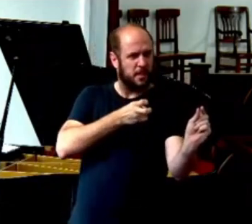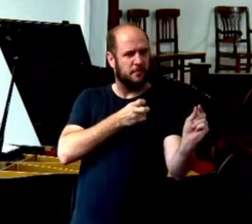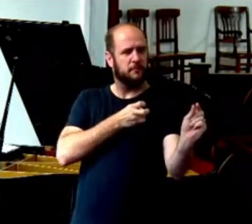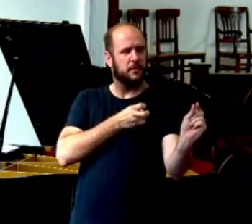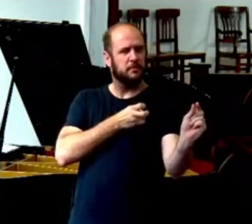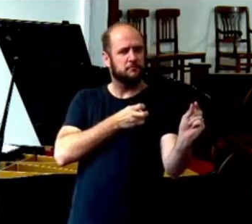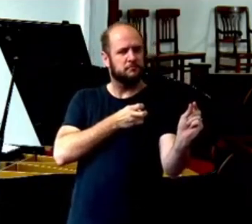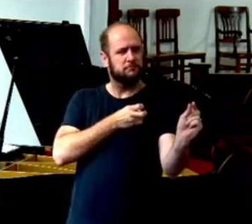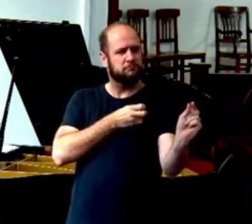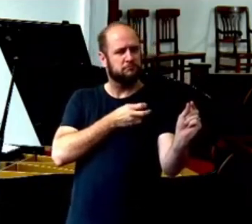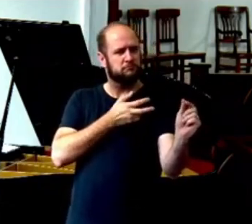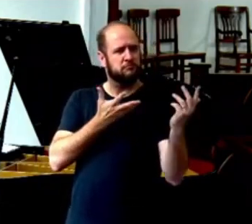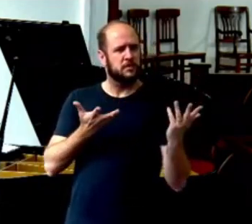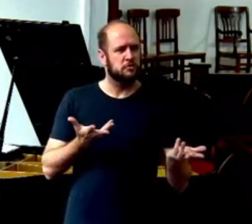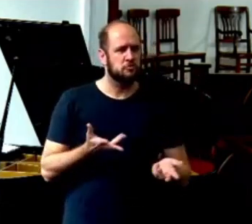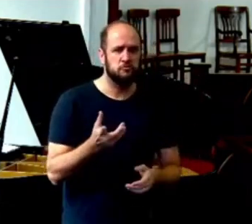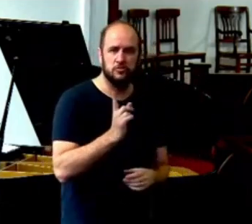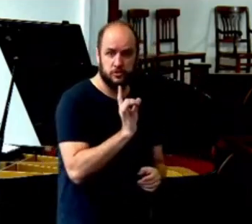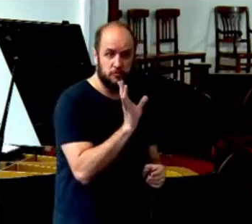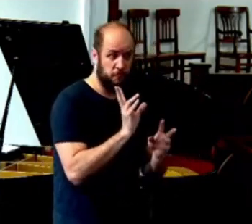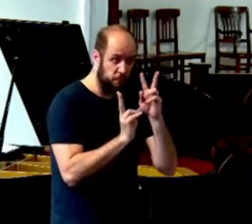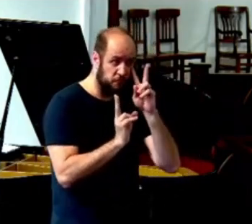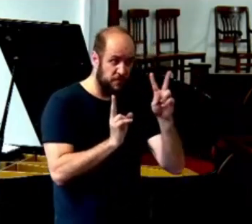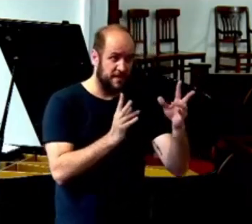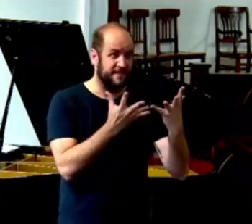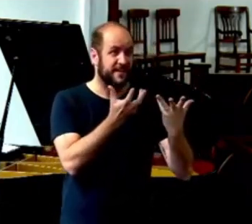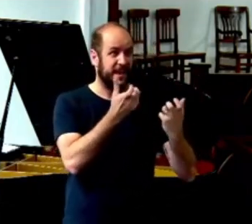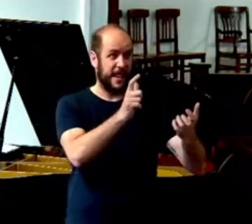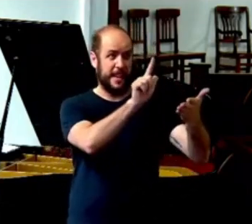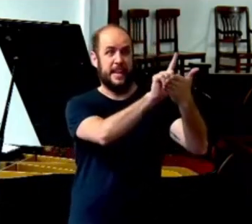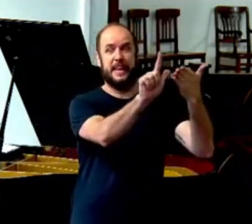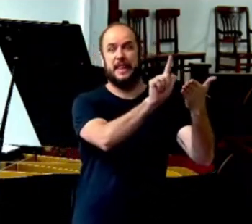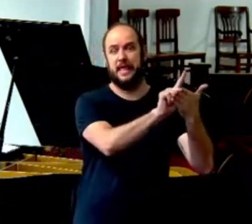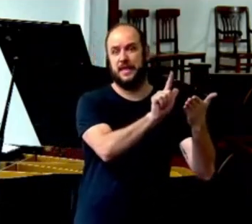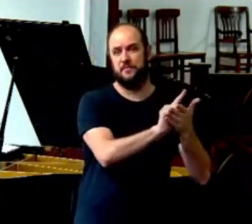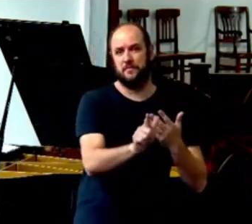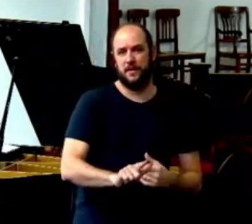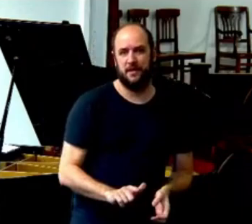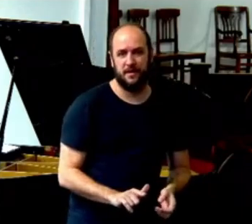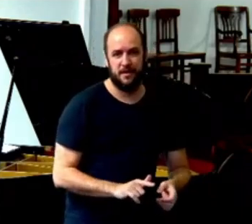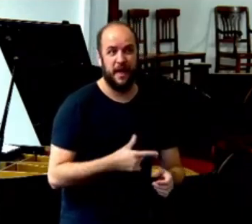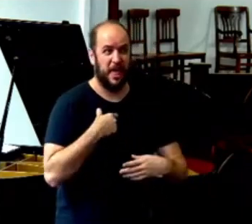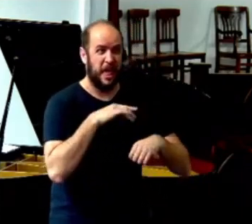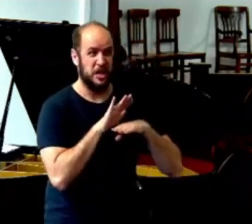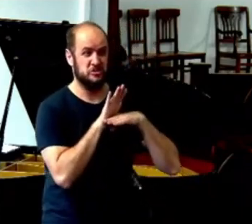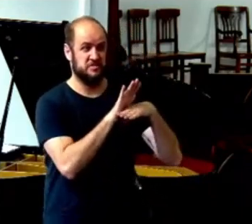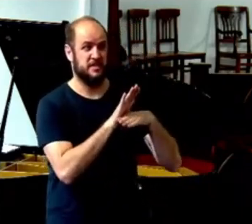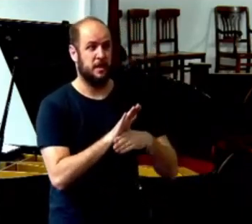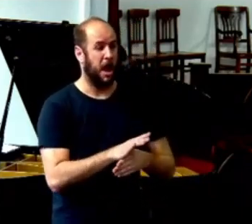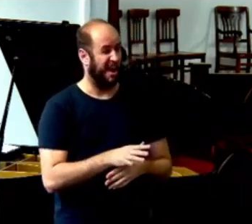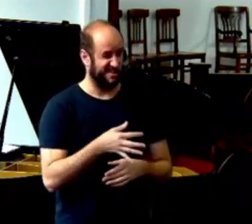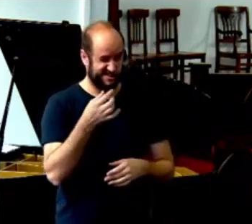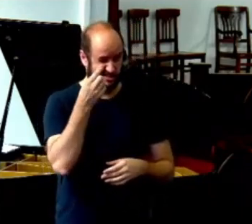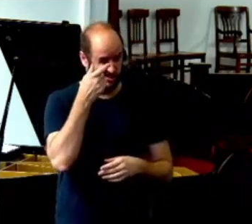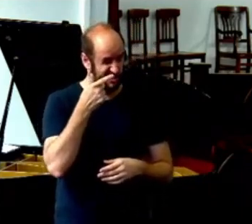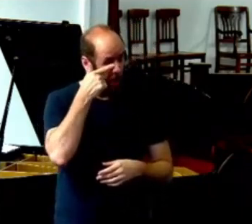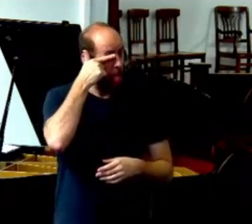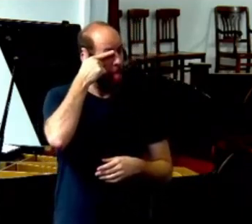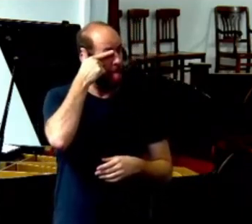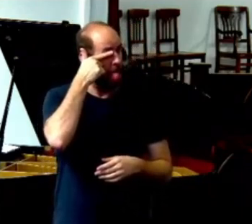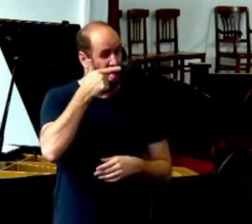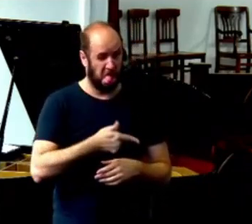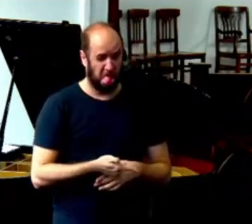E ele não simplesmente enxerga, mas ele quer tirar a poeirinha do olho do outro, enquanto existe uma